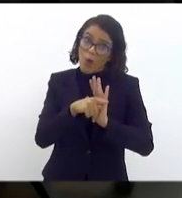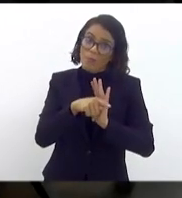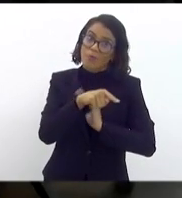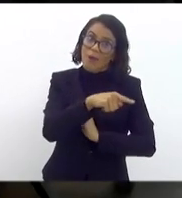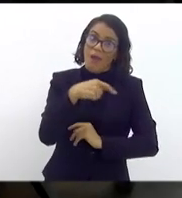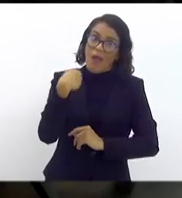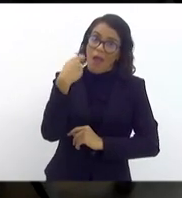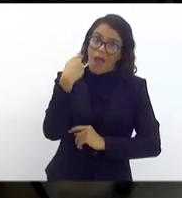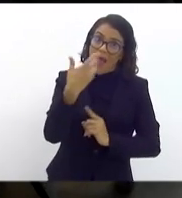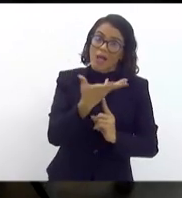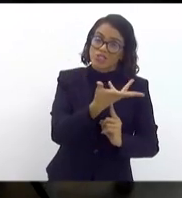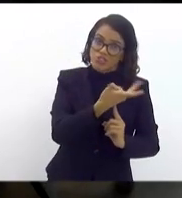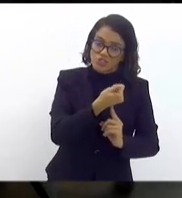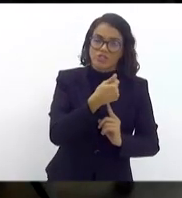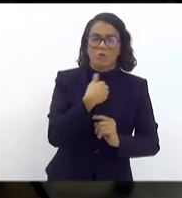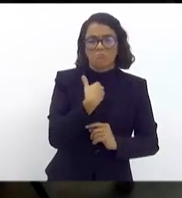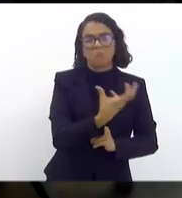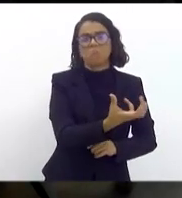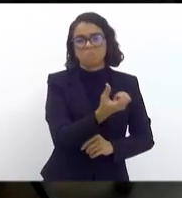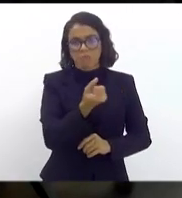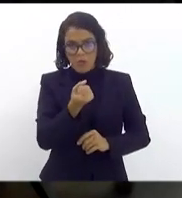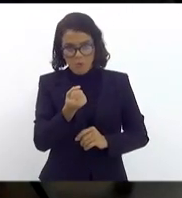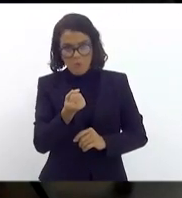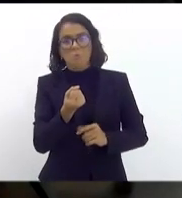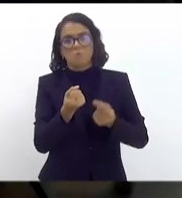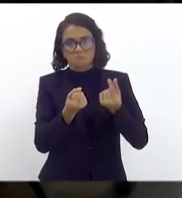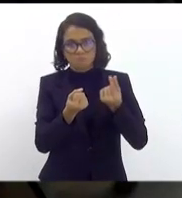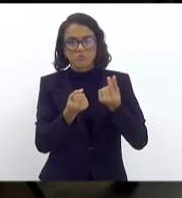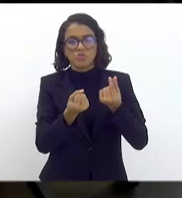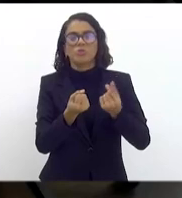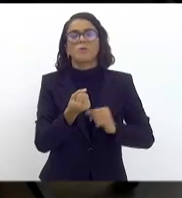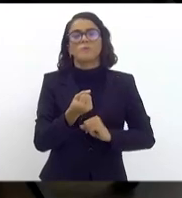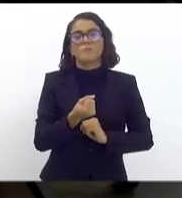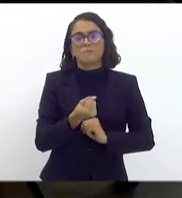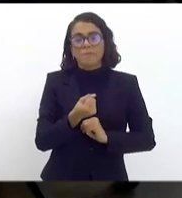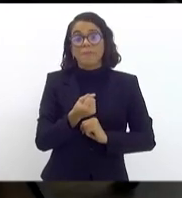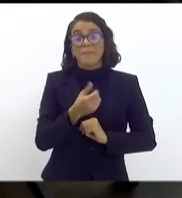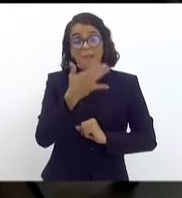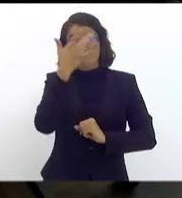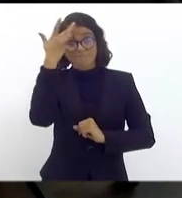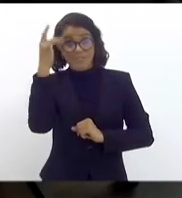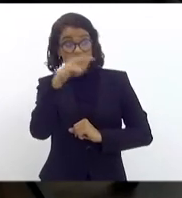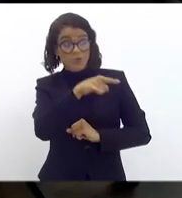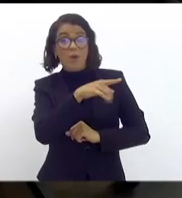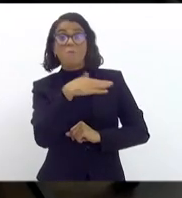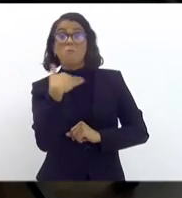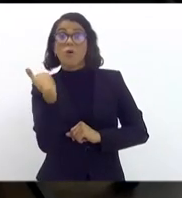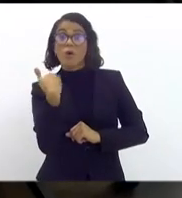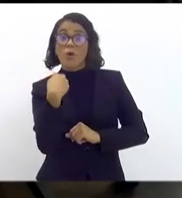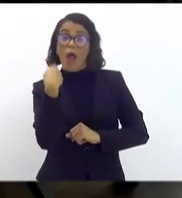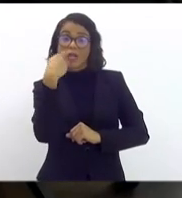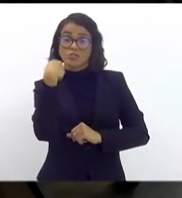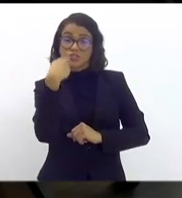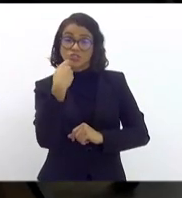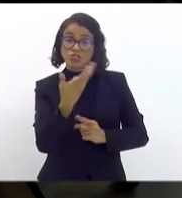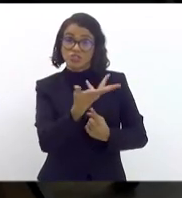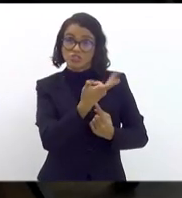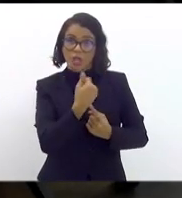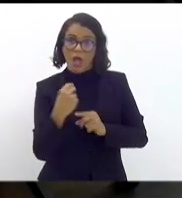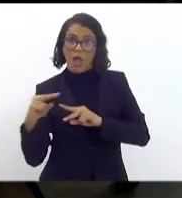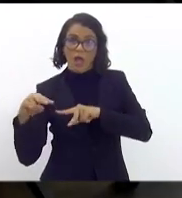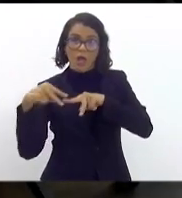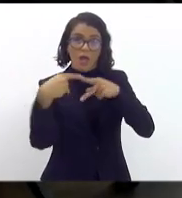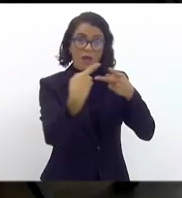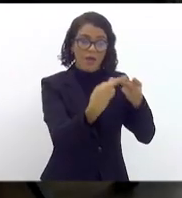a pessoa é associada, arrecadou, né? O direito, a pessoa titular morreu. Passou para os herdeiros.